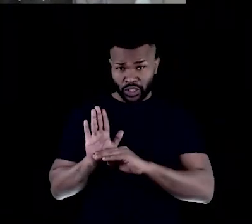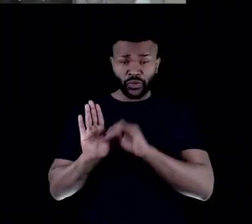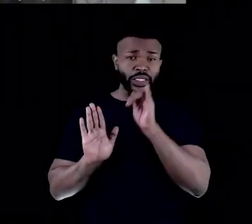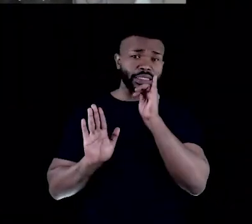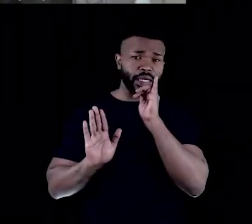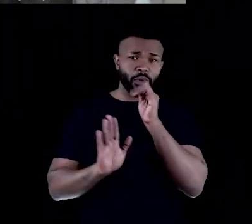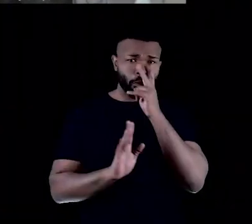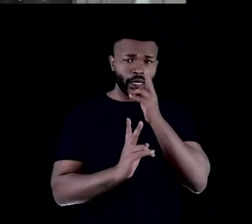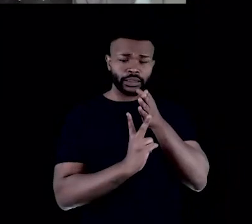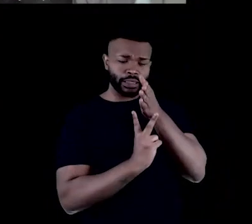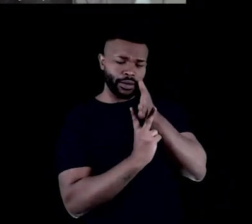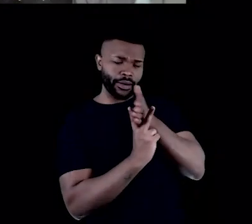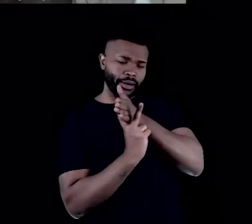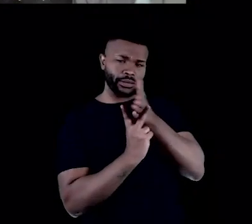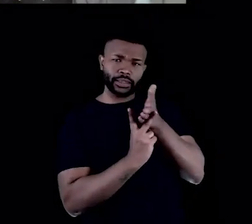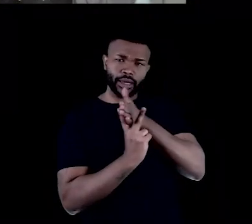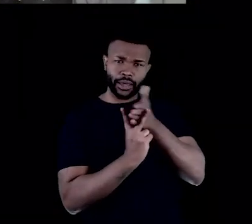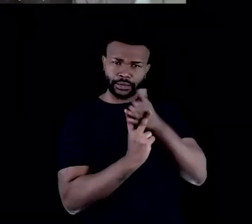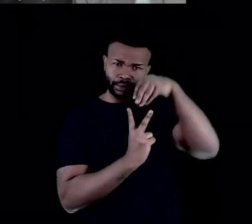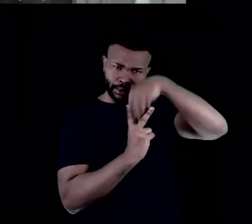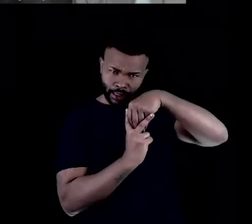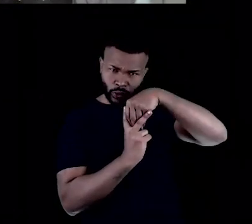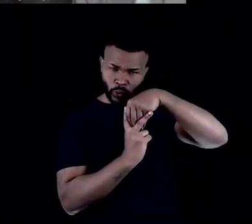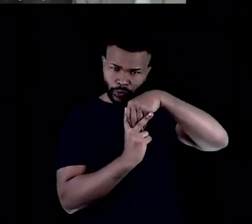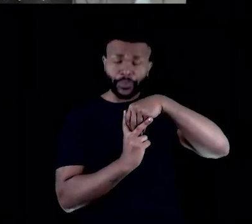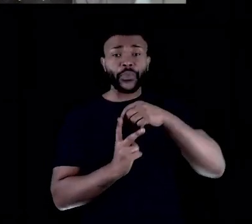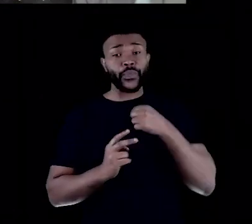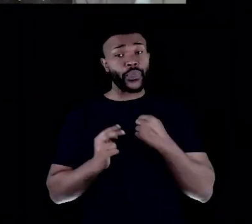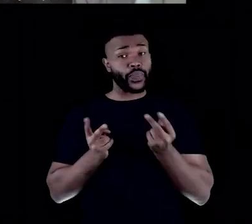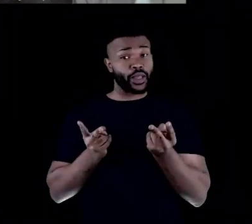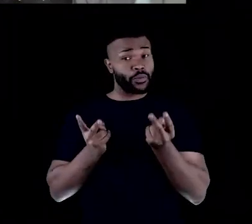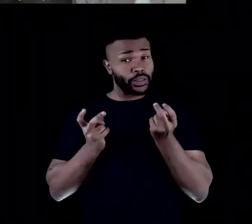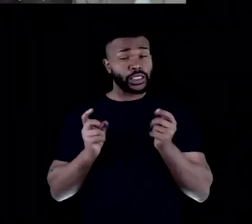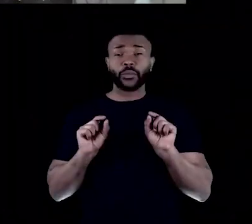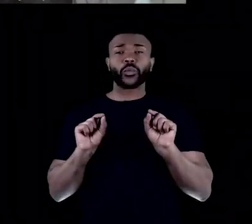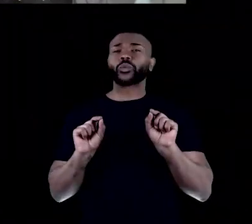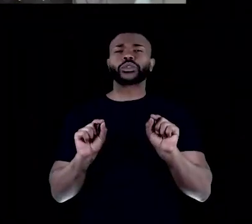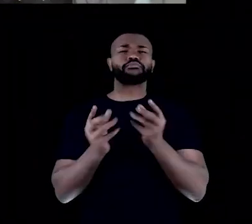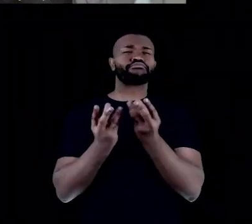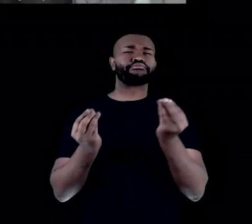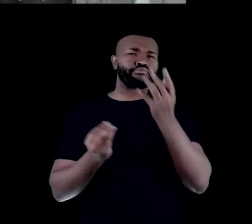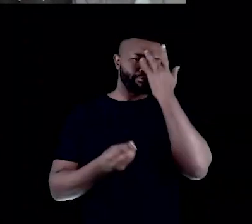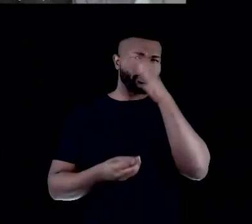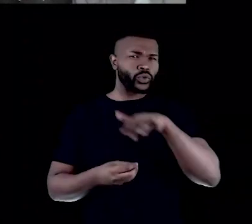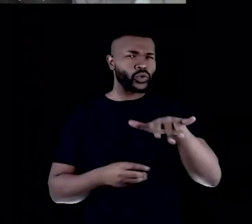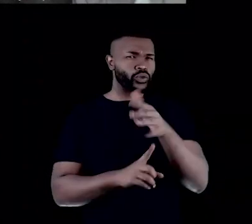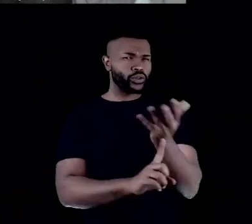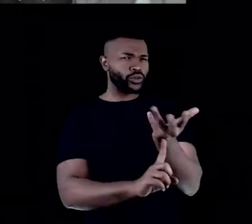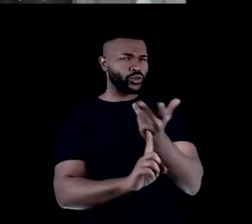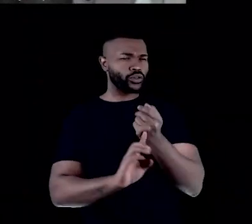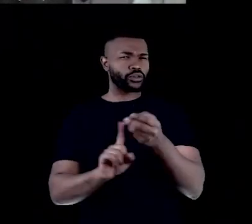você estar um pouco nesse entre, de alguma maneira. Eu percebo que muitos